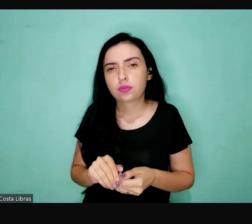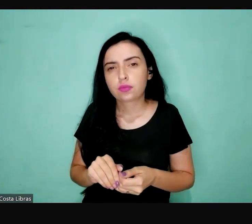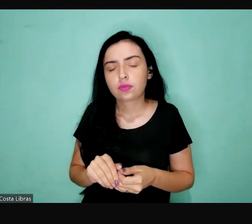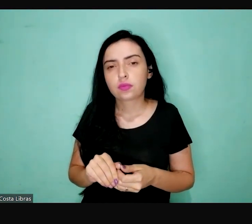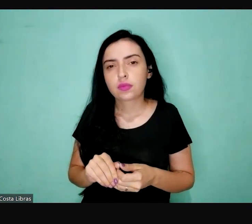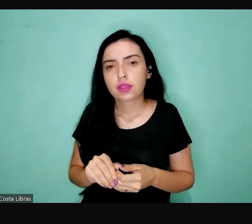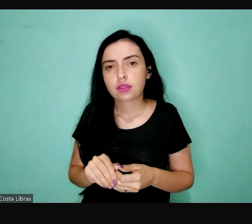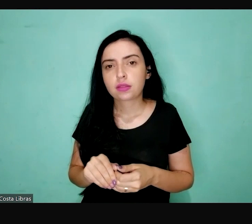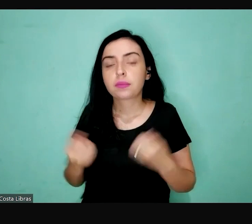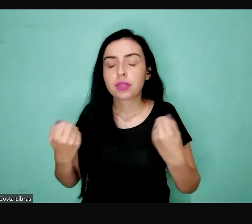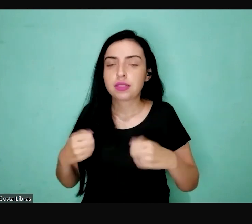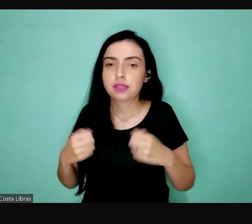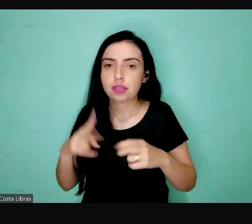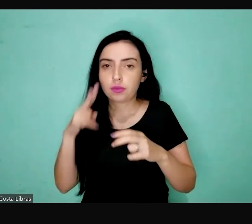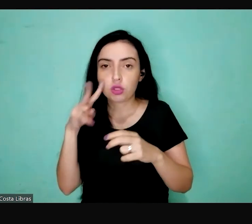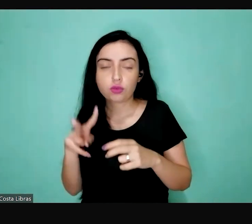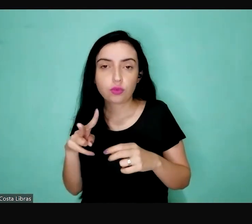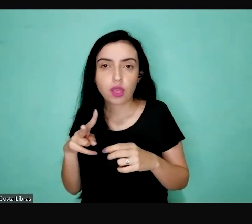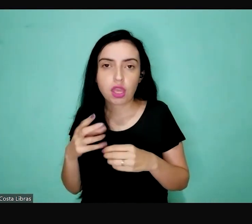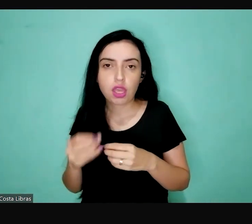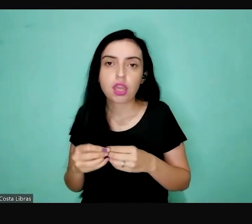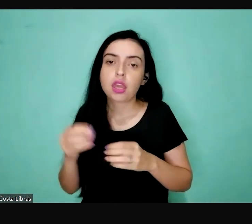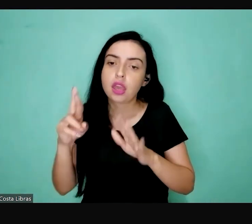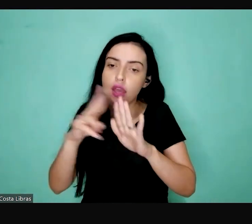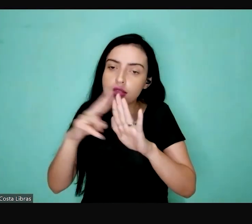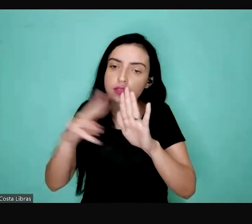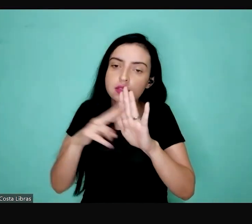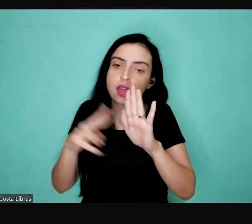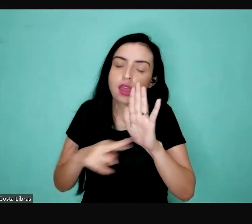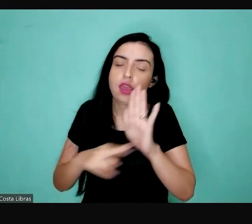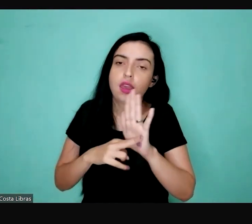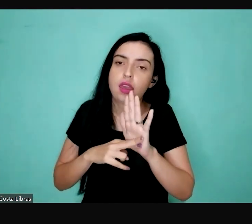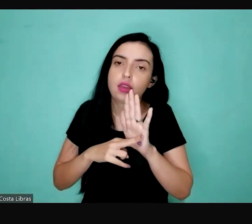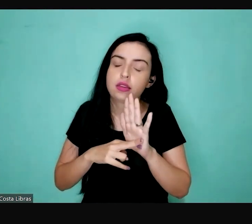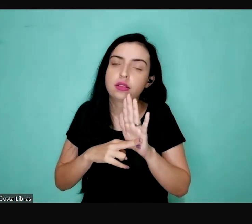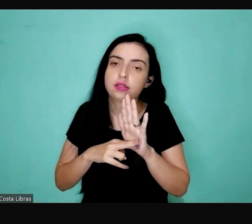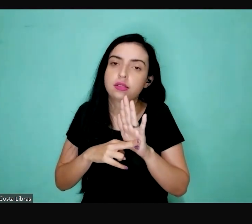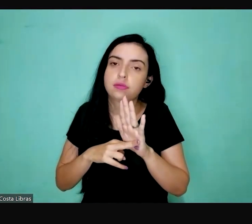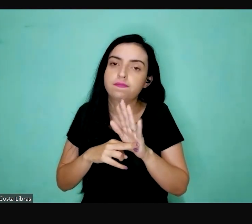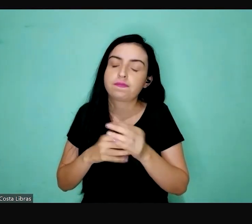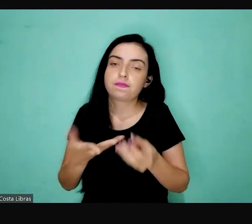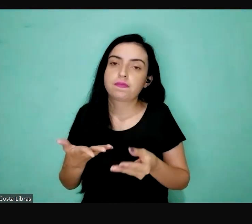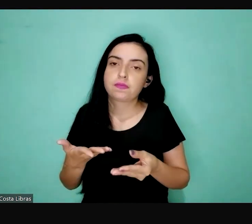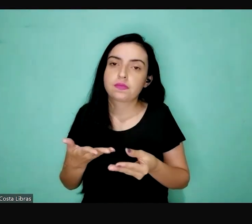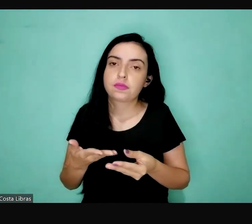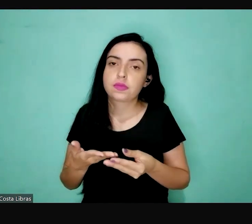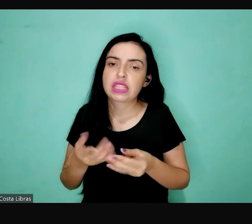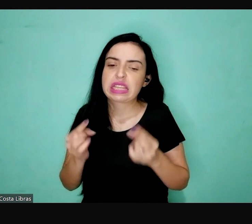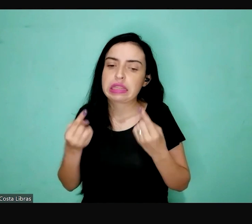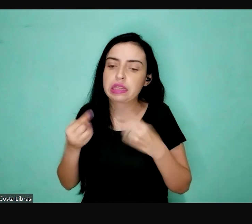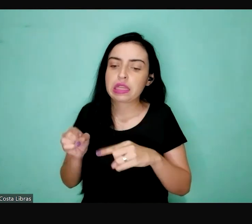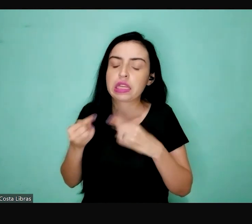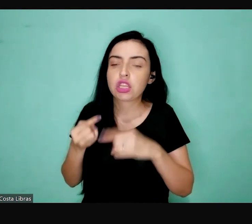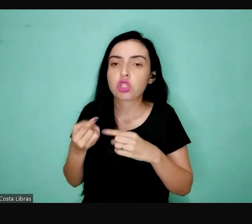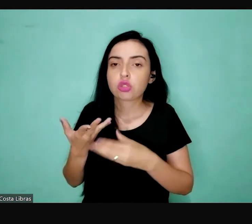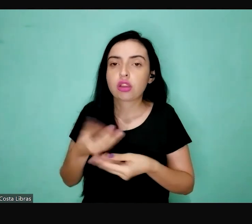devemos olhar este critério, este outro critério. A crítica foi que adicionou outro